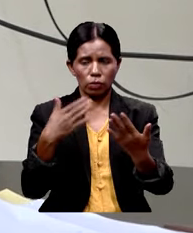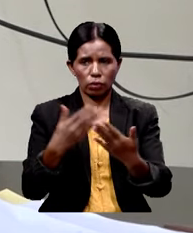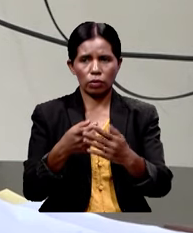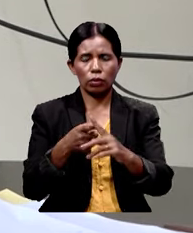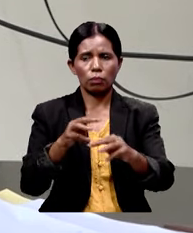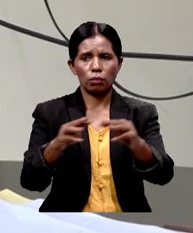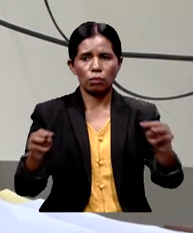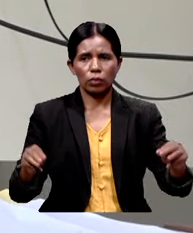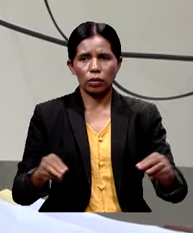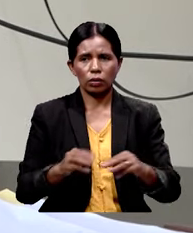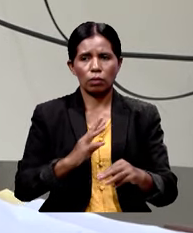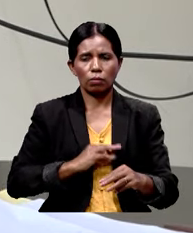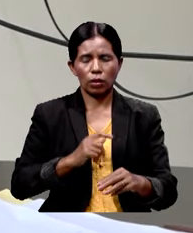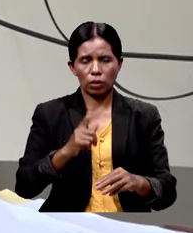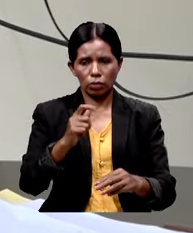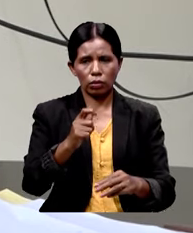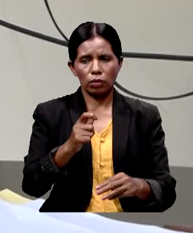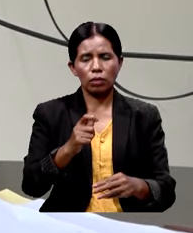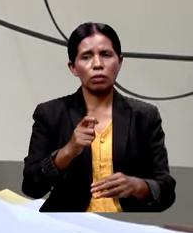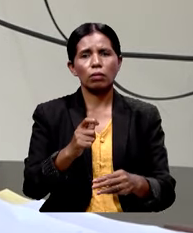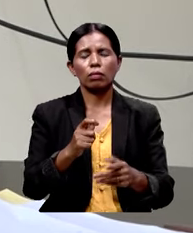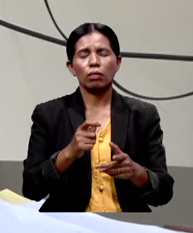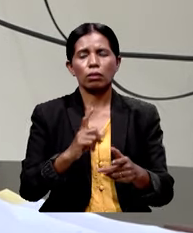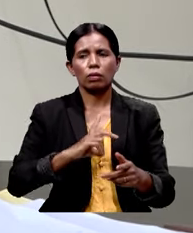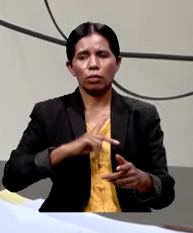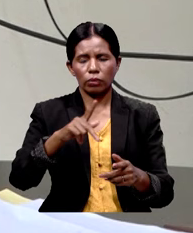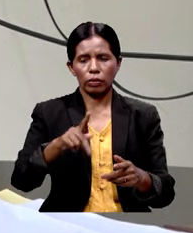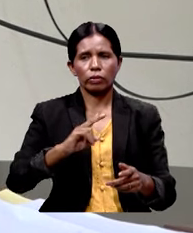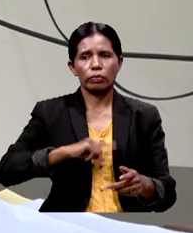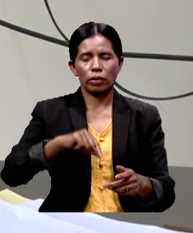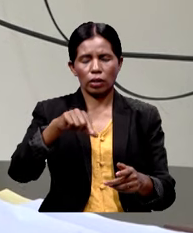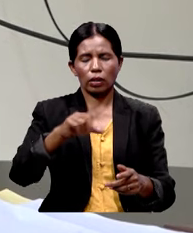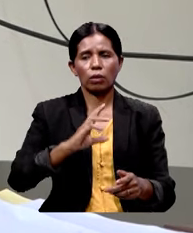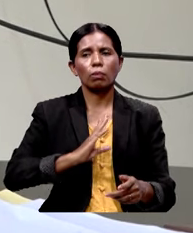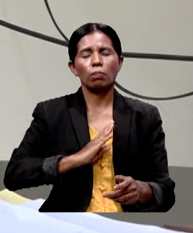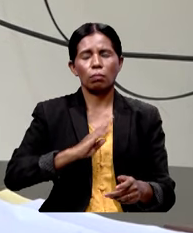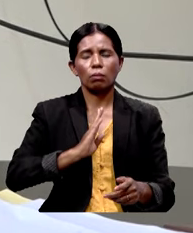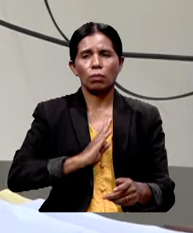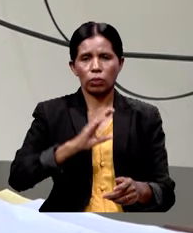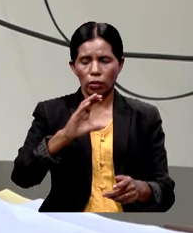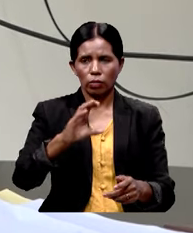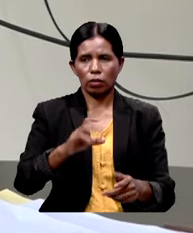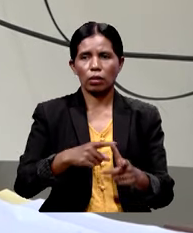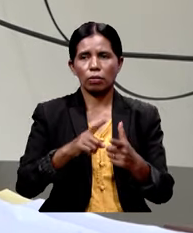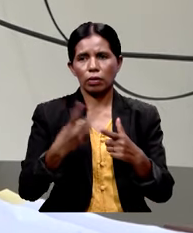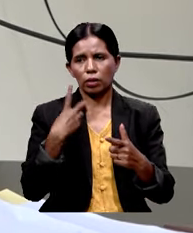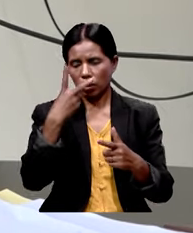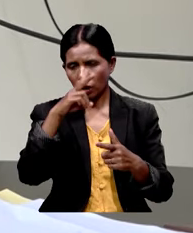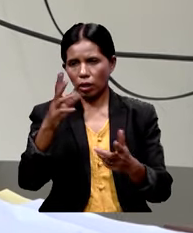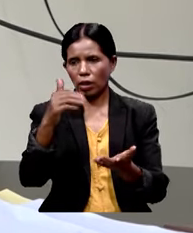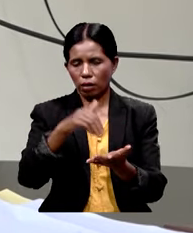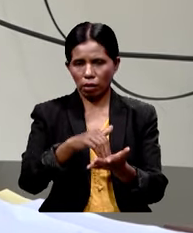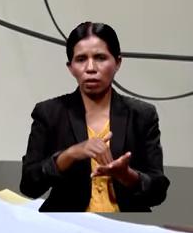usi municipio mana tutu los palos fikir jono bau kau mabe depois itu sehari fila fala tok